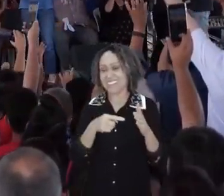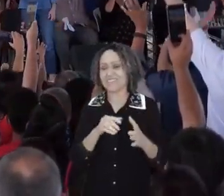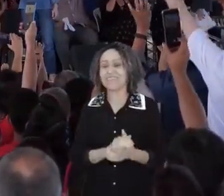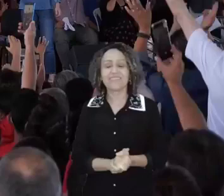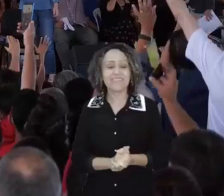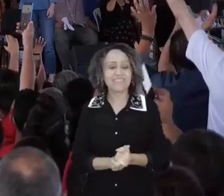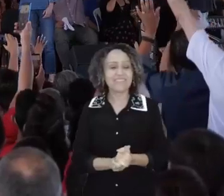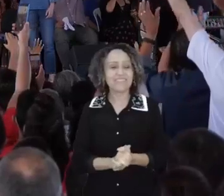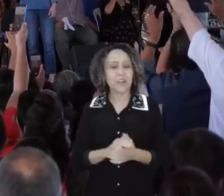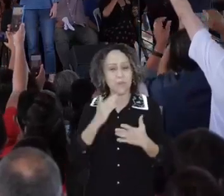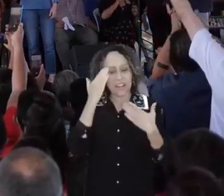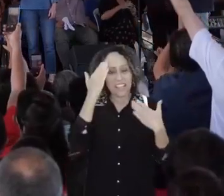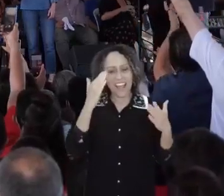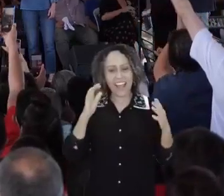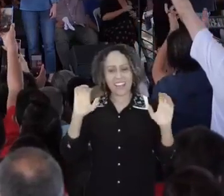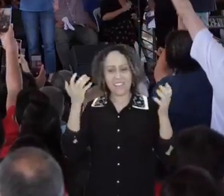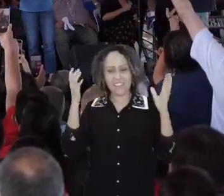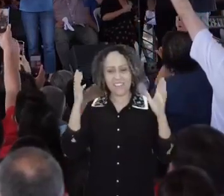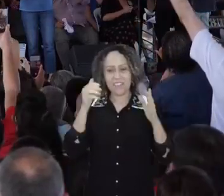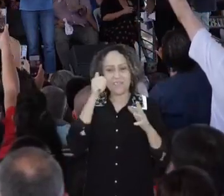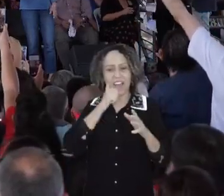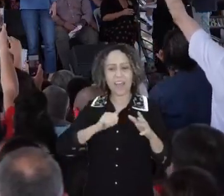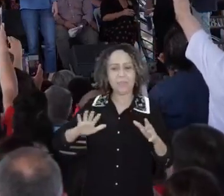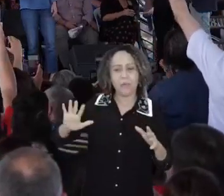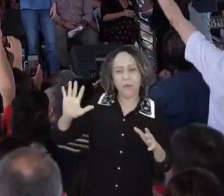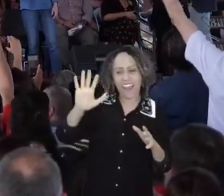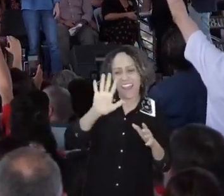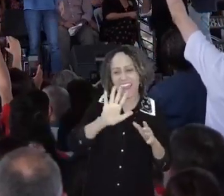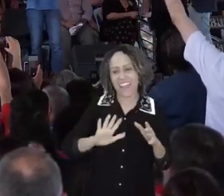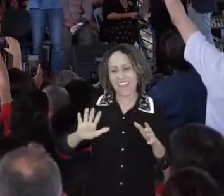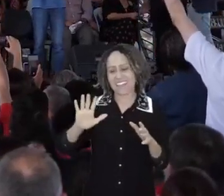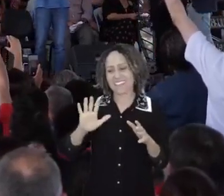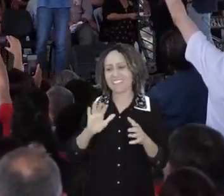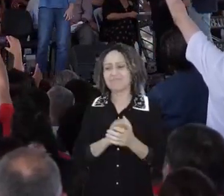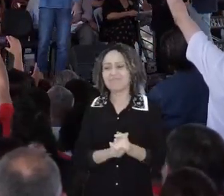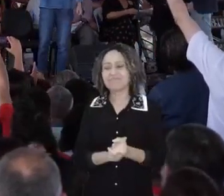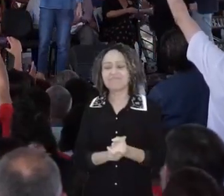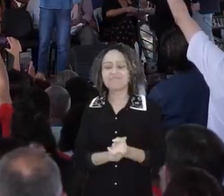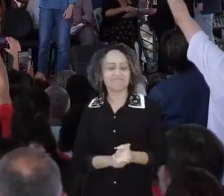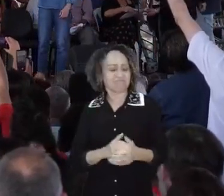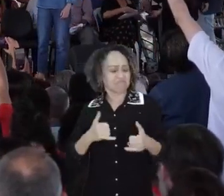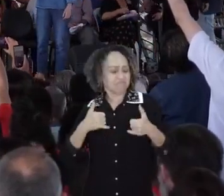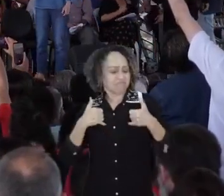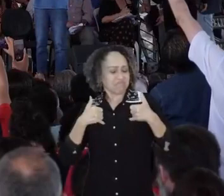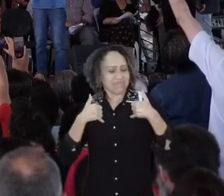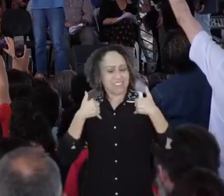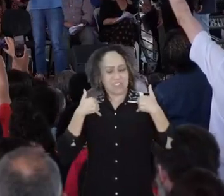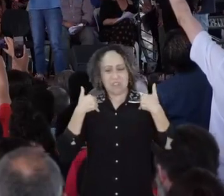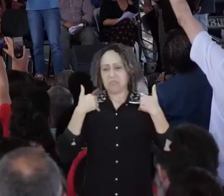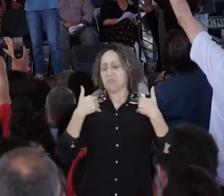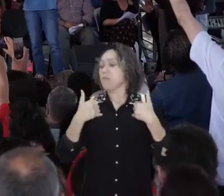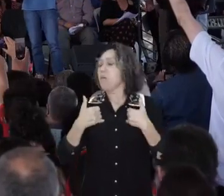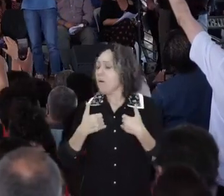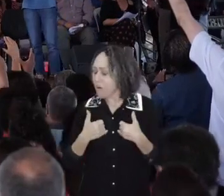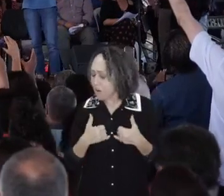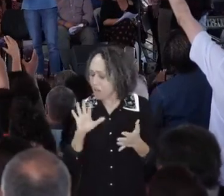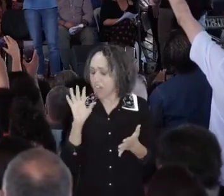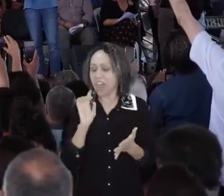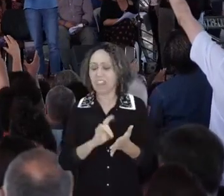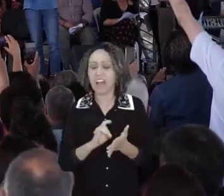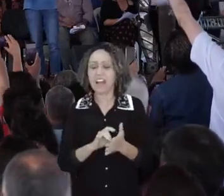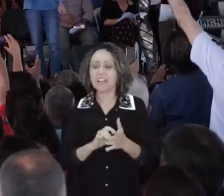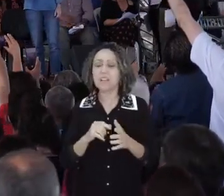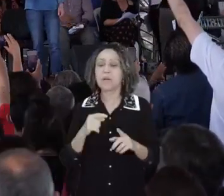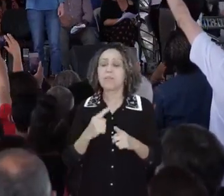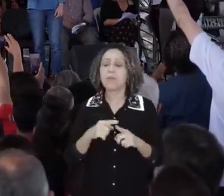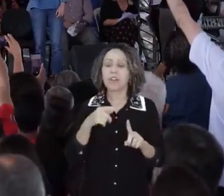Viva as mulheres. Maior orgulho de presidir esse partido dos trabalhadores e